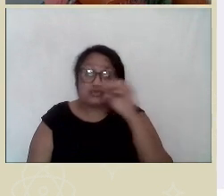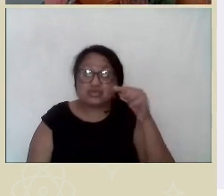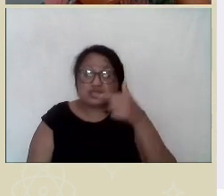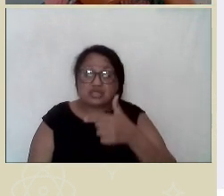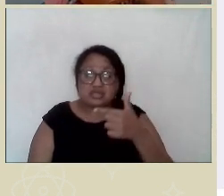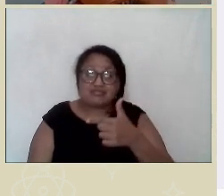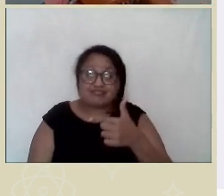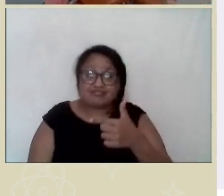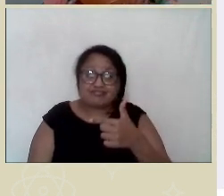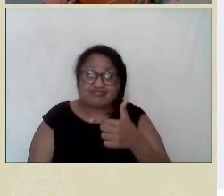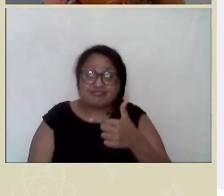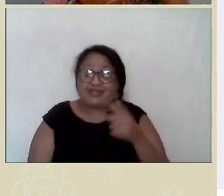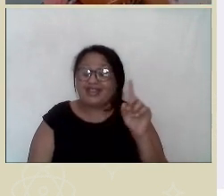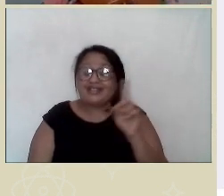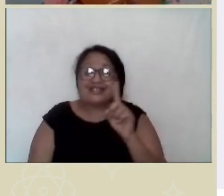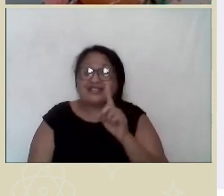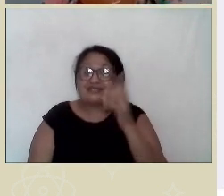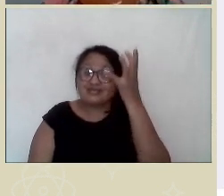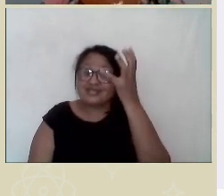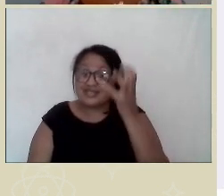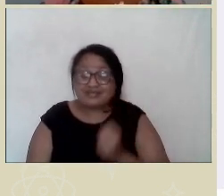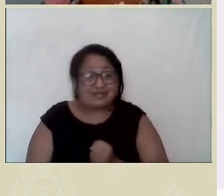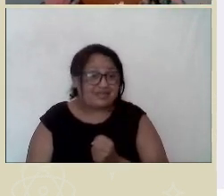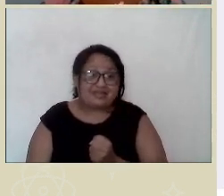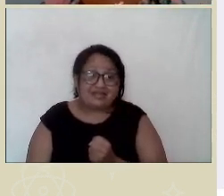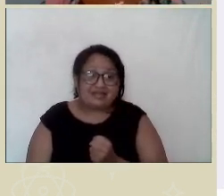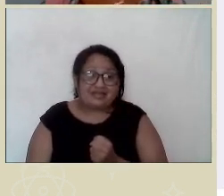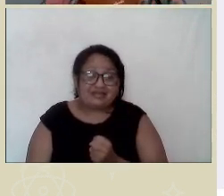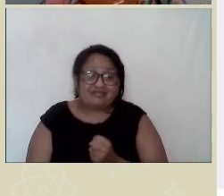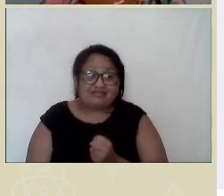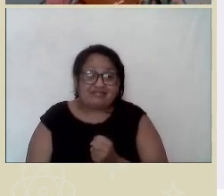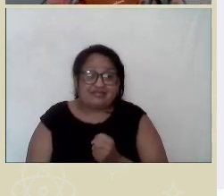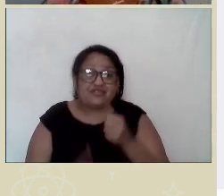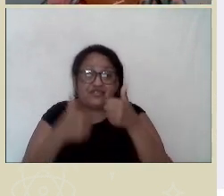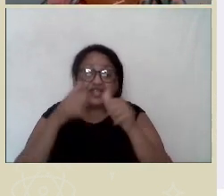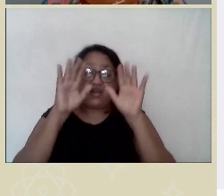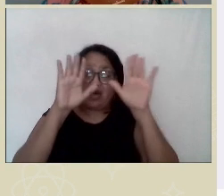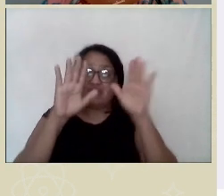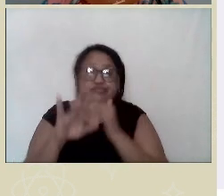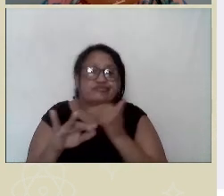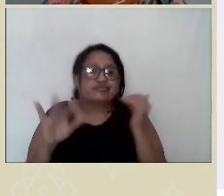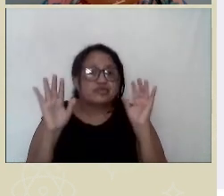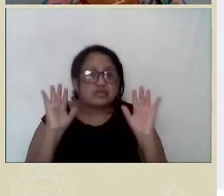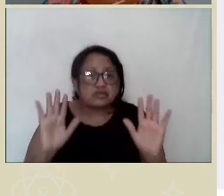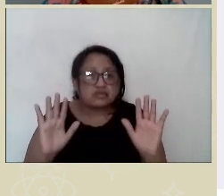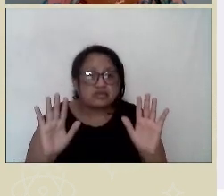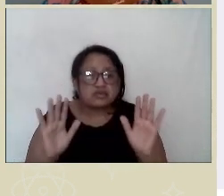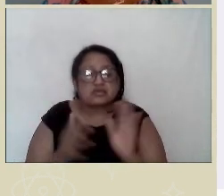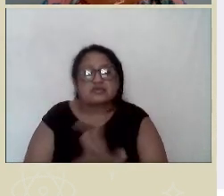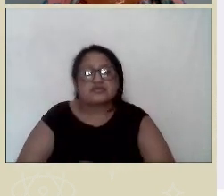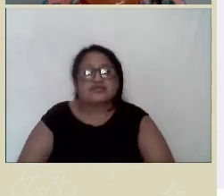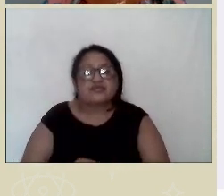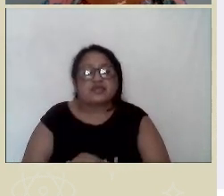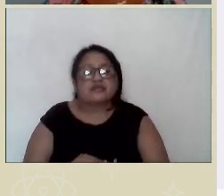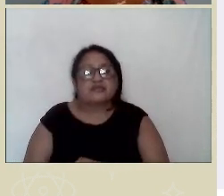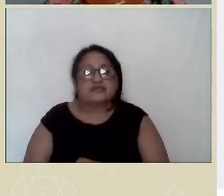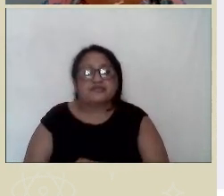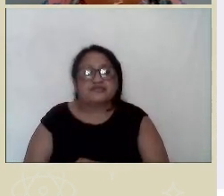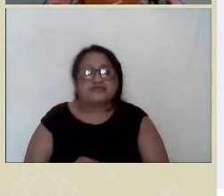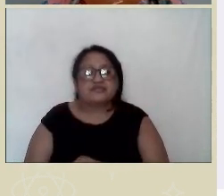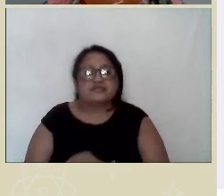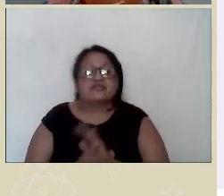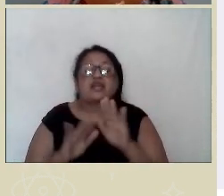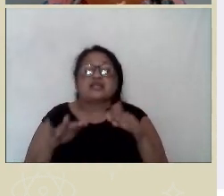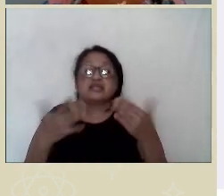foram retirados resgatados da montanha diante do início da temporada da primavera alguns restos